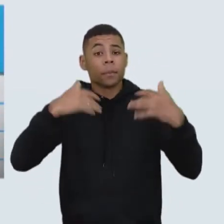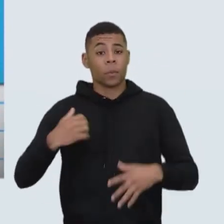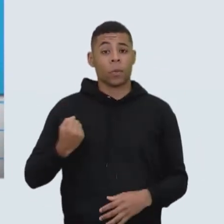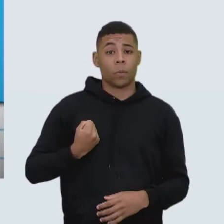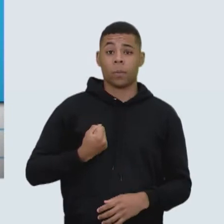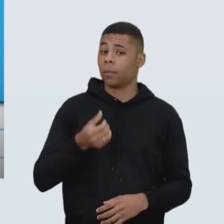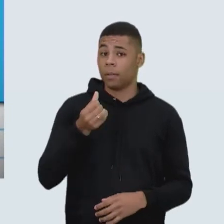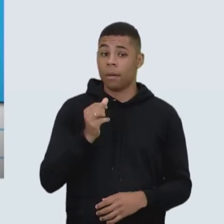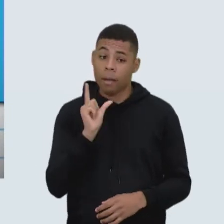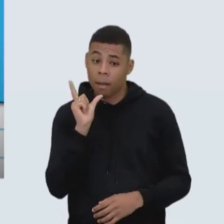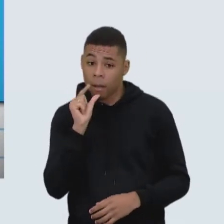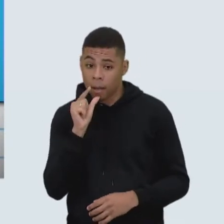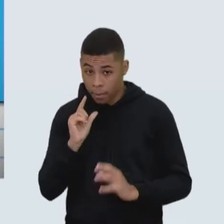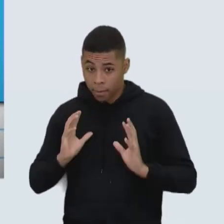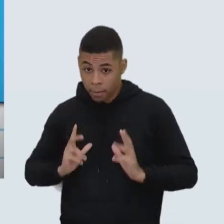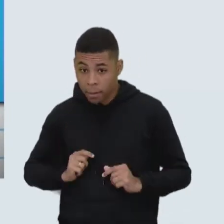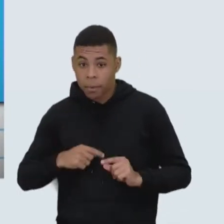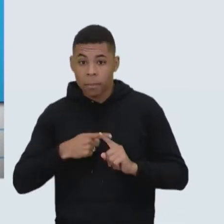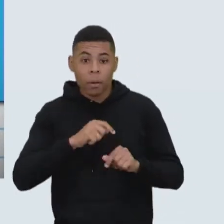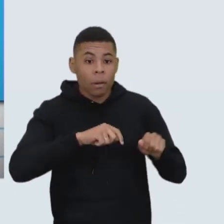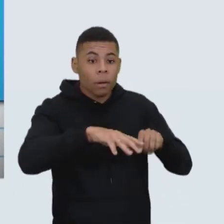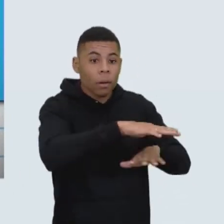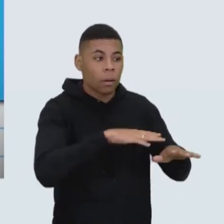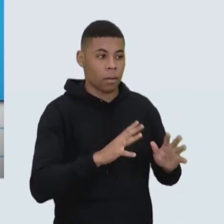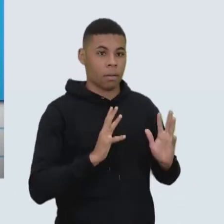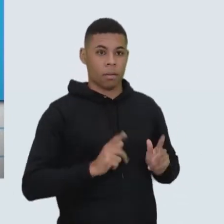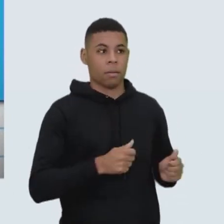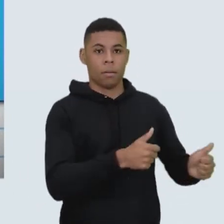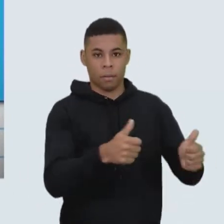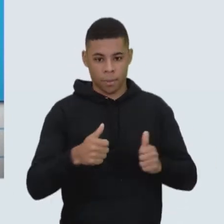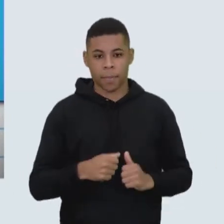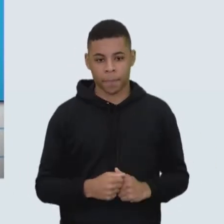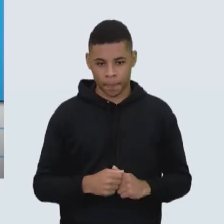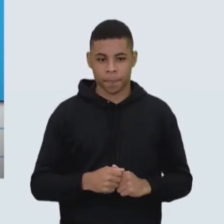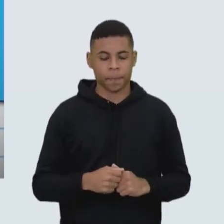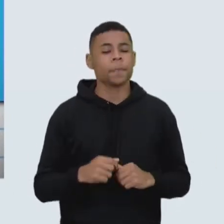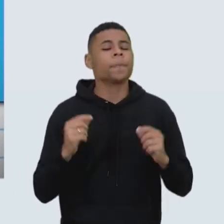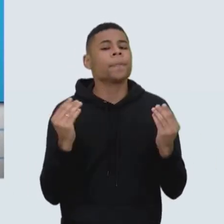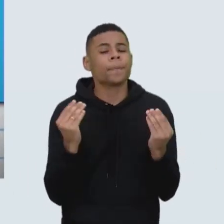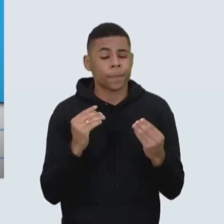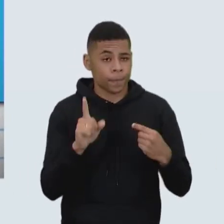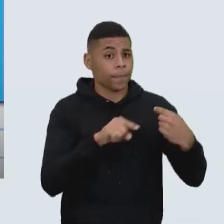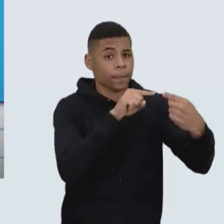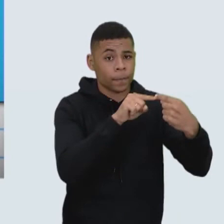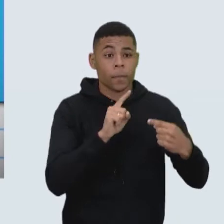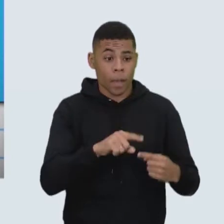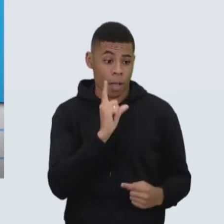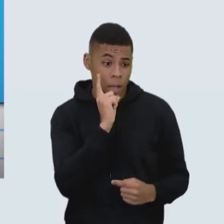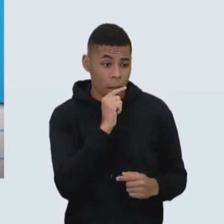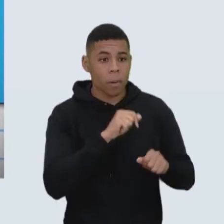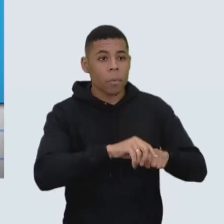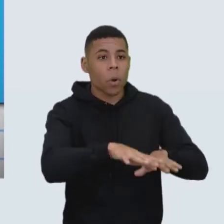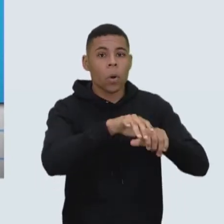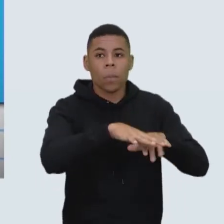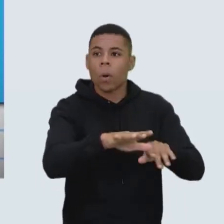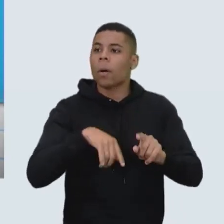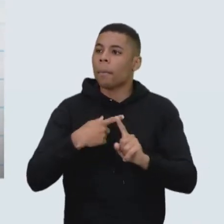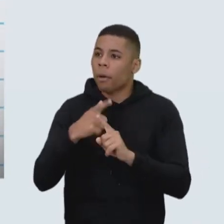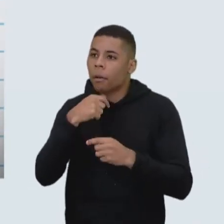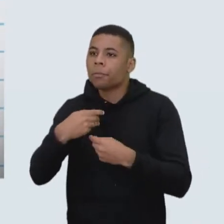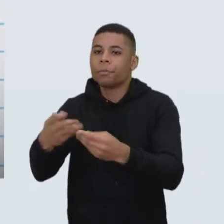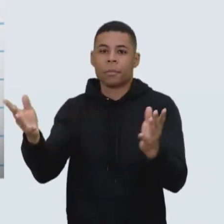6, água limpa e saneamento. A proposta é garantir disponibilidade e manejo sustentável da água e saneamento para